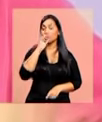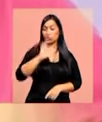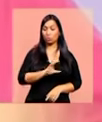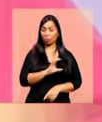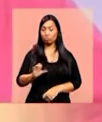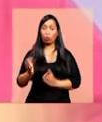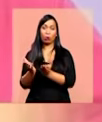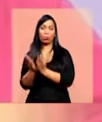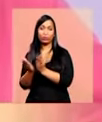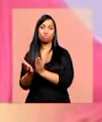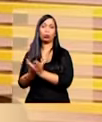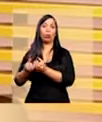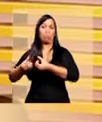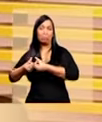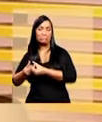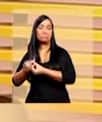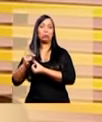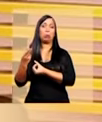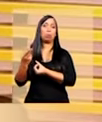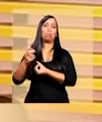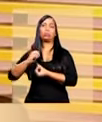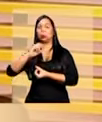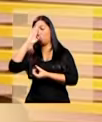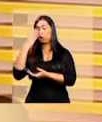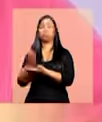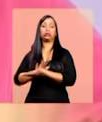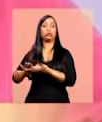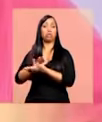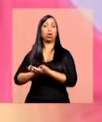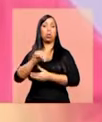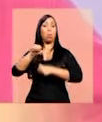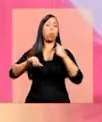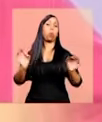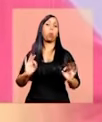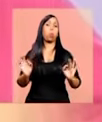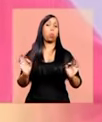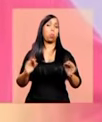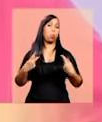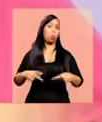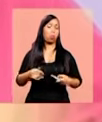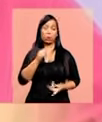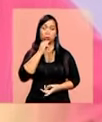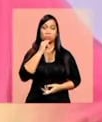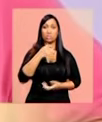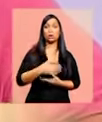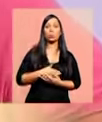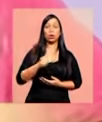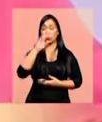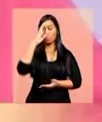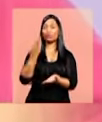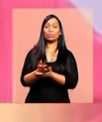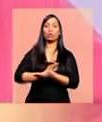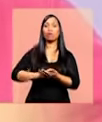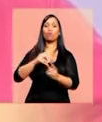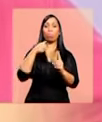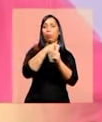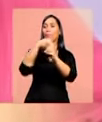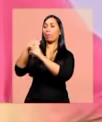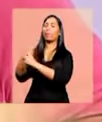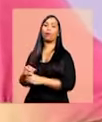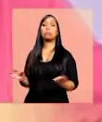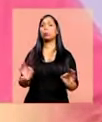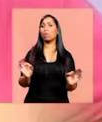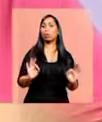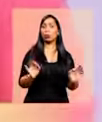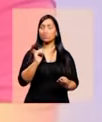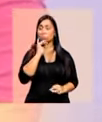ser católica, evangélica, budista ou ateia não muda nada no caráter dela, né? Não é porque eu sou ateu que eu saio batendo nas pessoas na rua, né? Muito